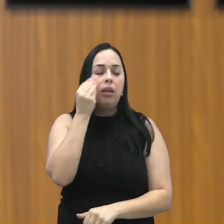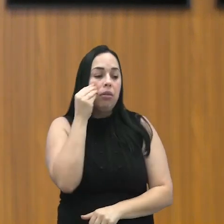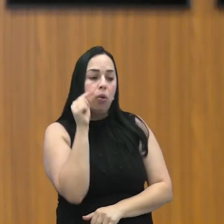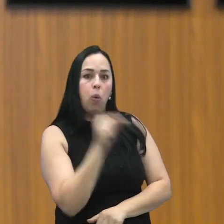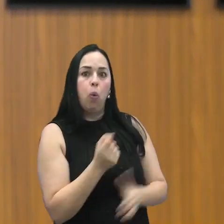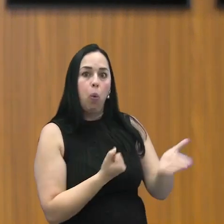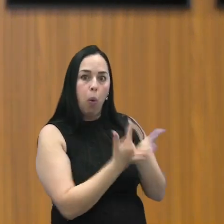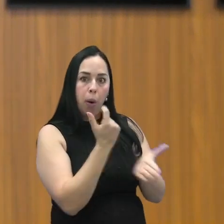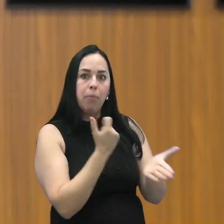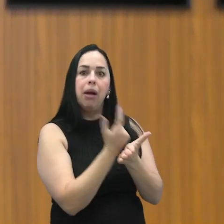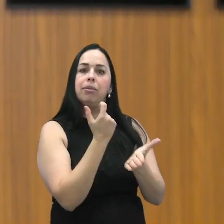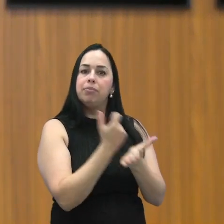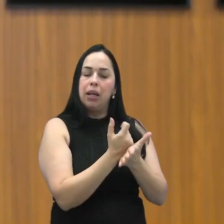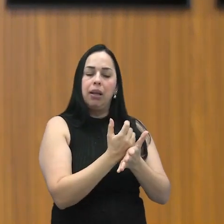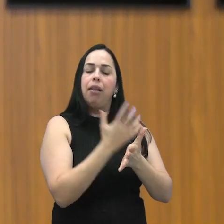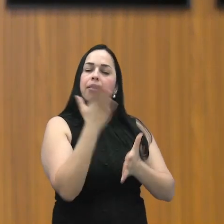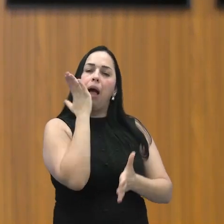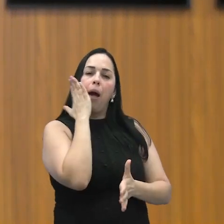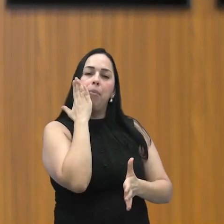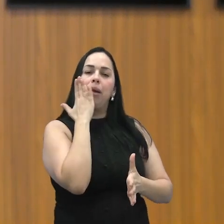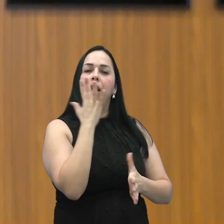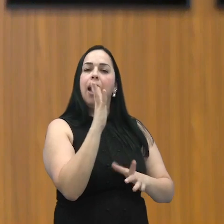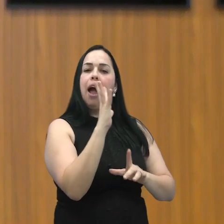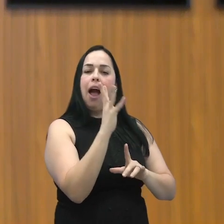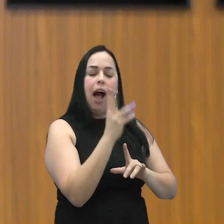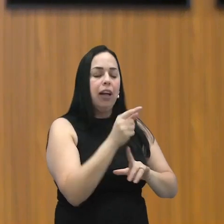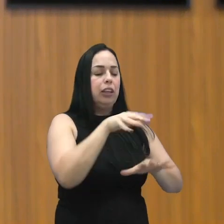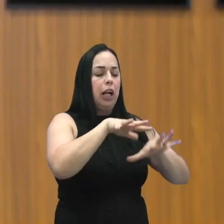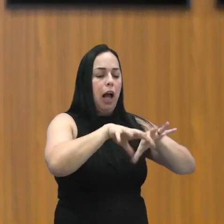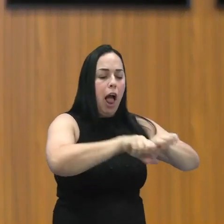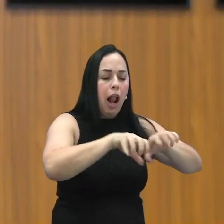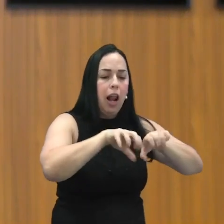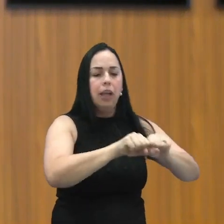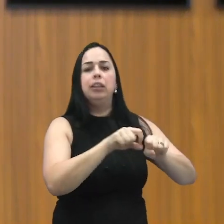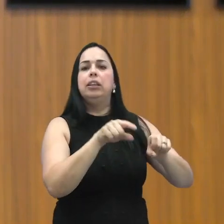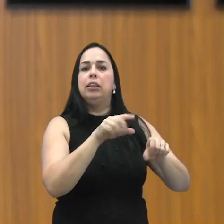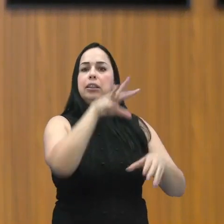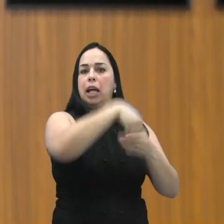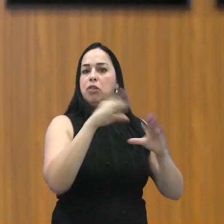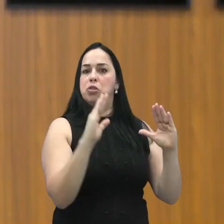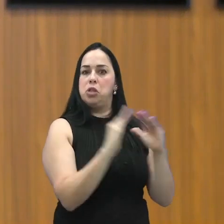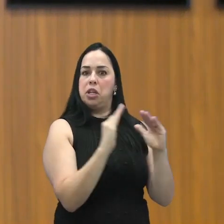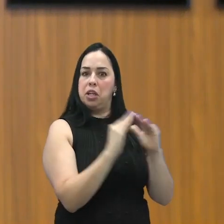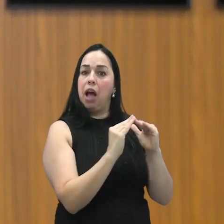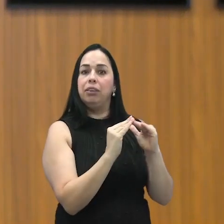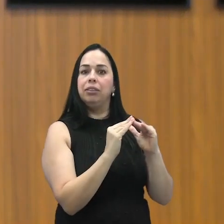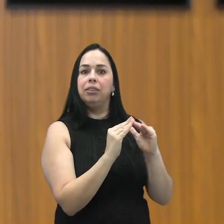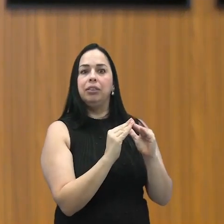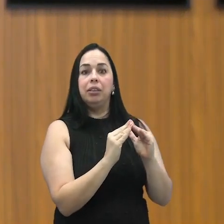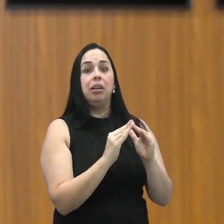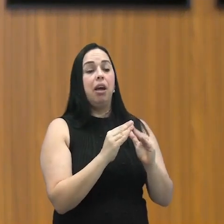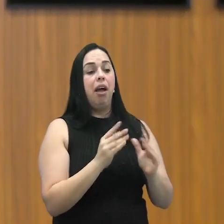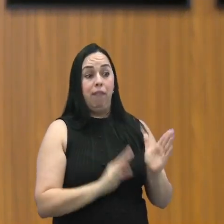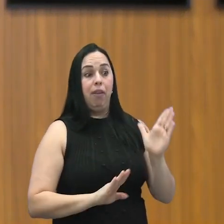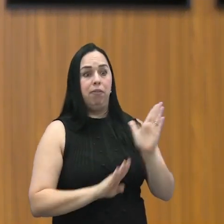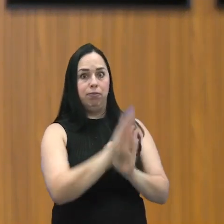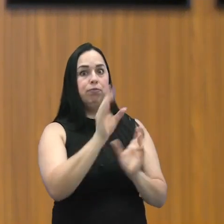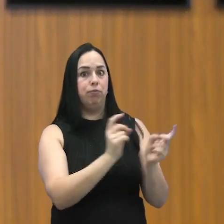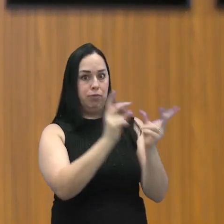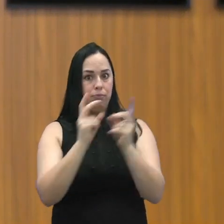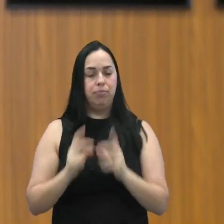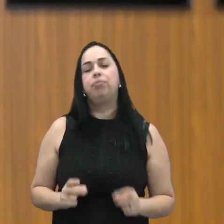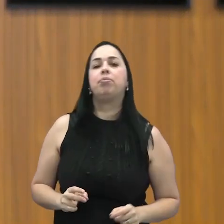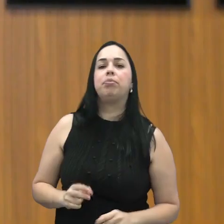para os ovos artesanais, aquilo que você faz em casa, que a tua amiga faz, ou mesmo uma colega de escritório faz, a tendência